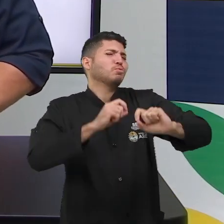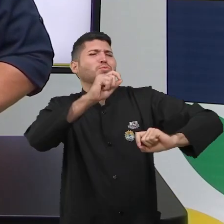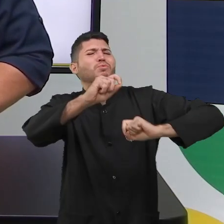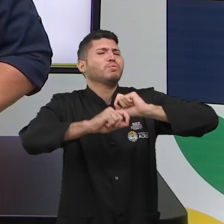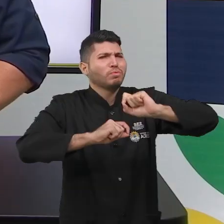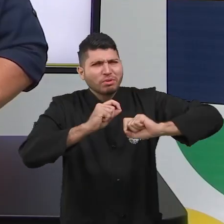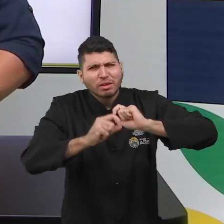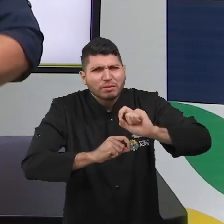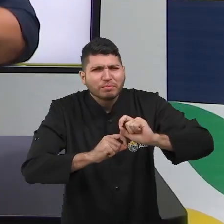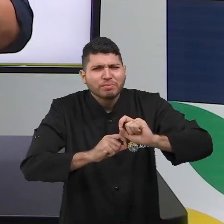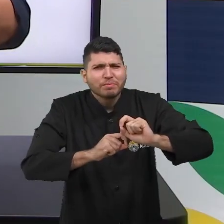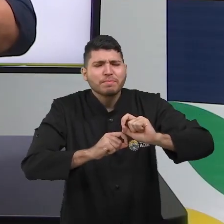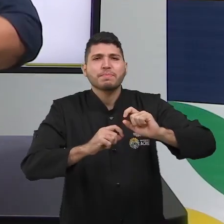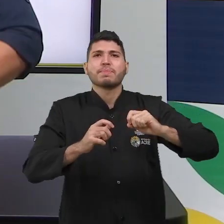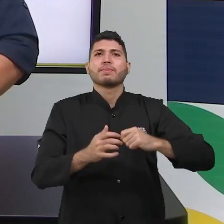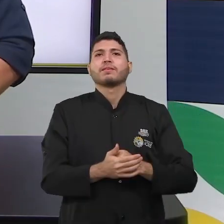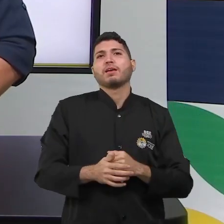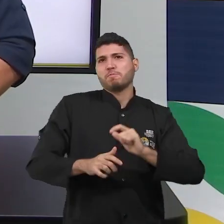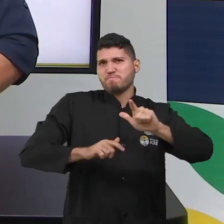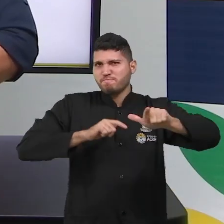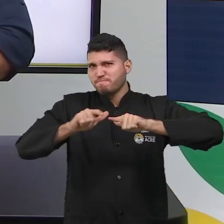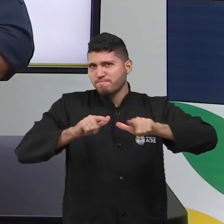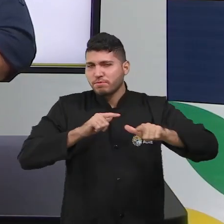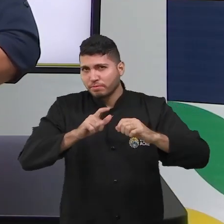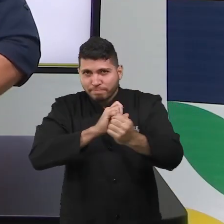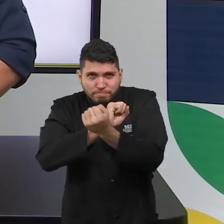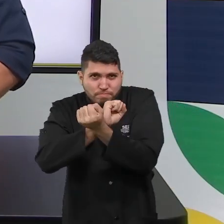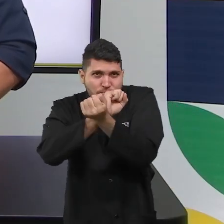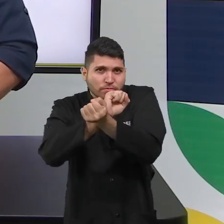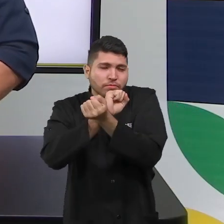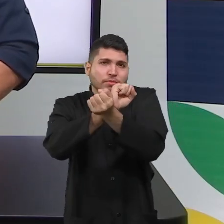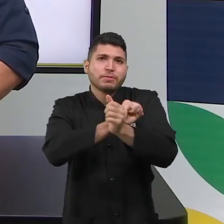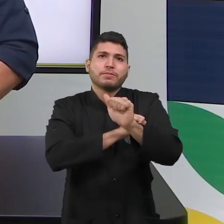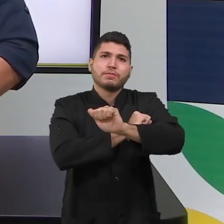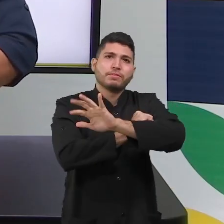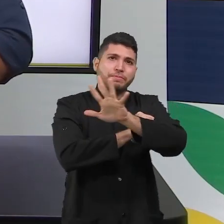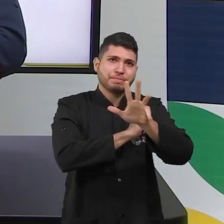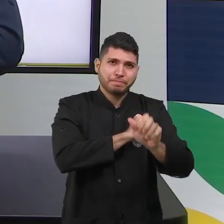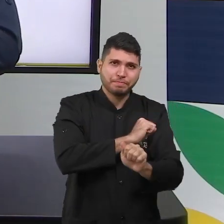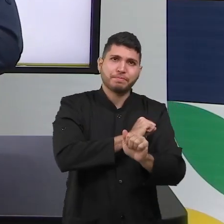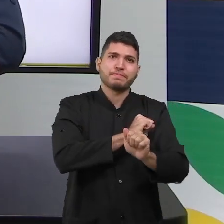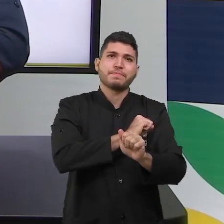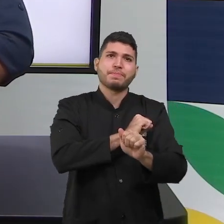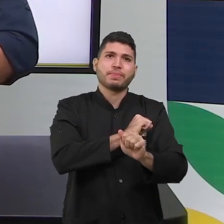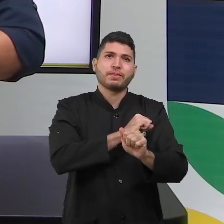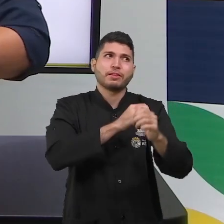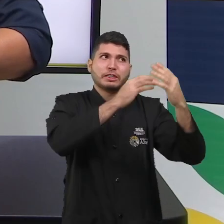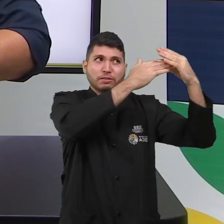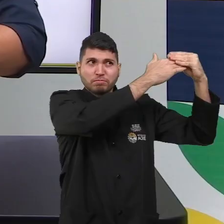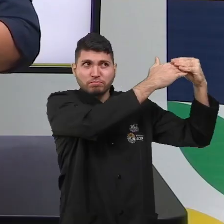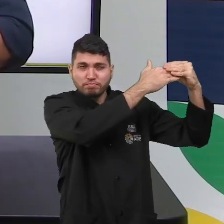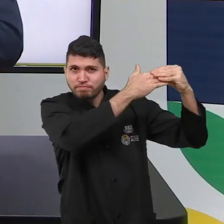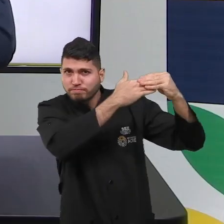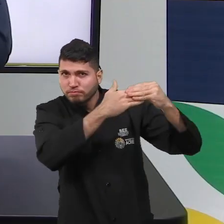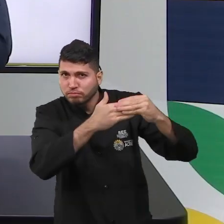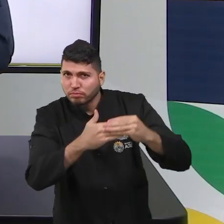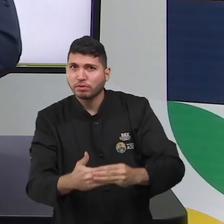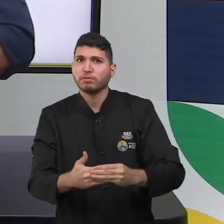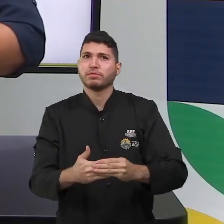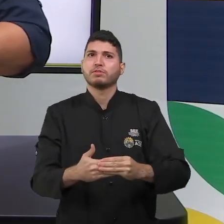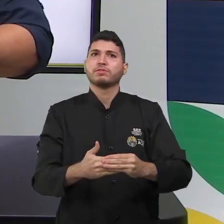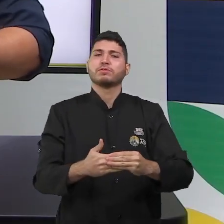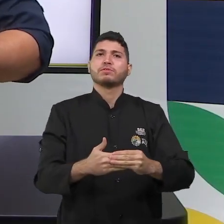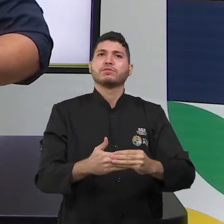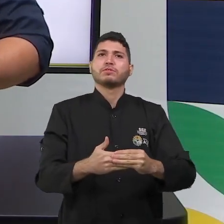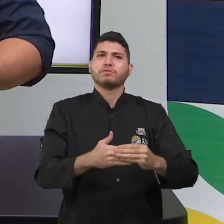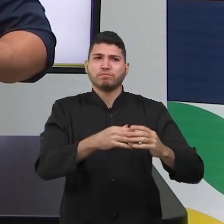Recorreram ao quê? Ao trabalho escravo africano. Aos que foram trazidos, que foram